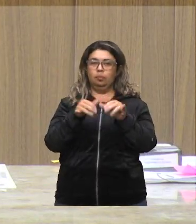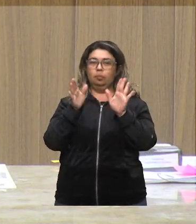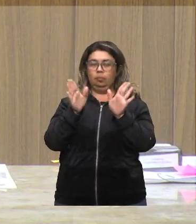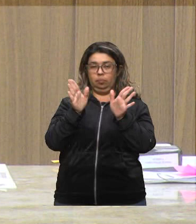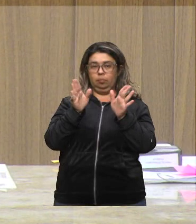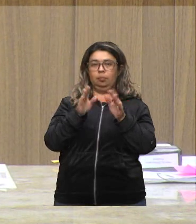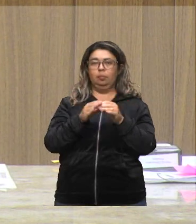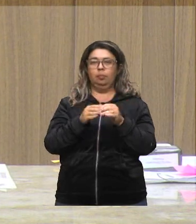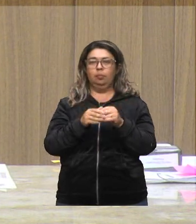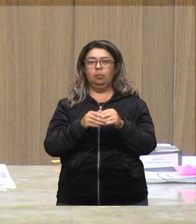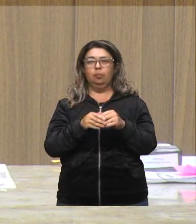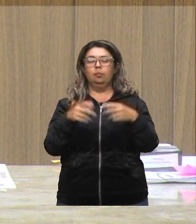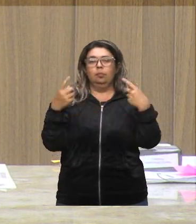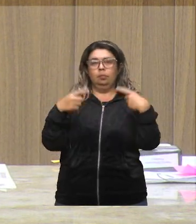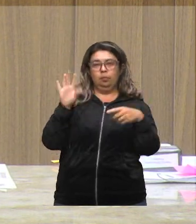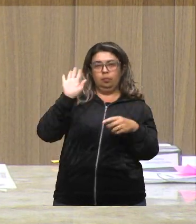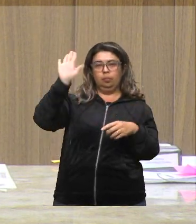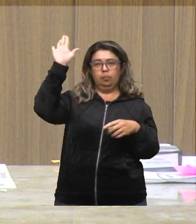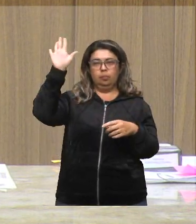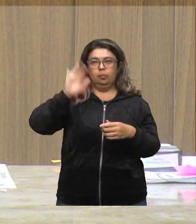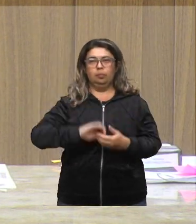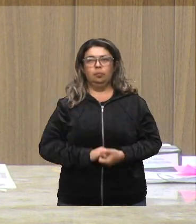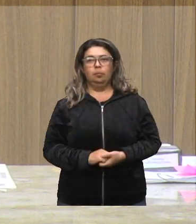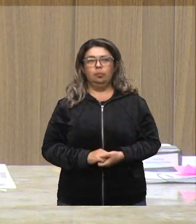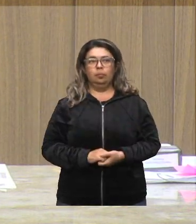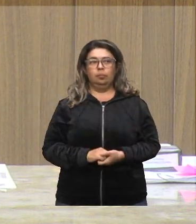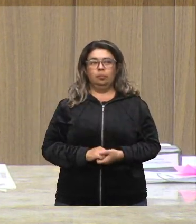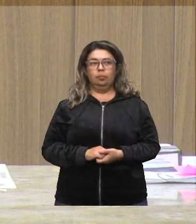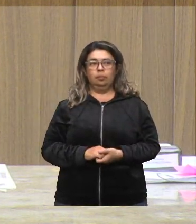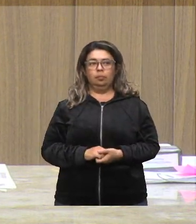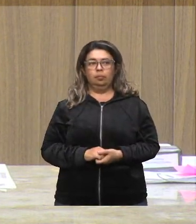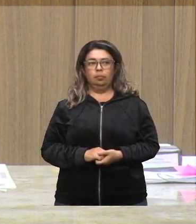e os contrários que se manifestem.